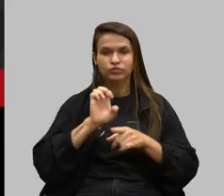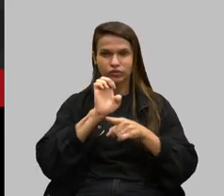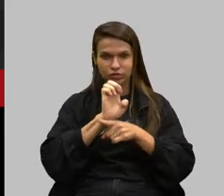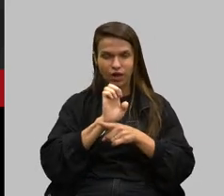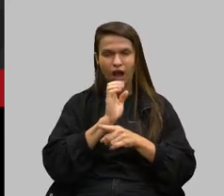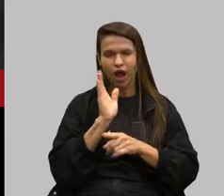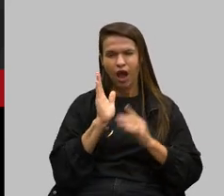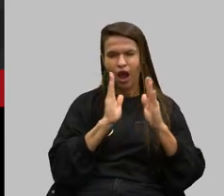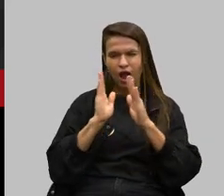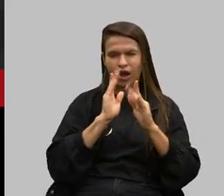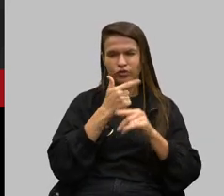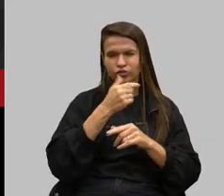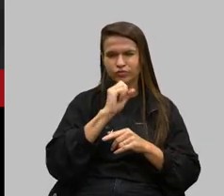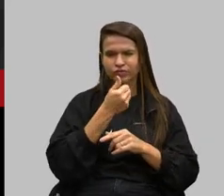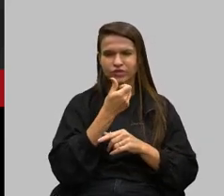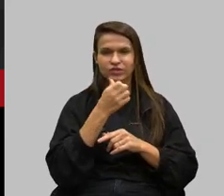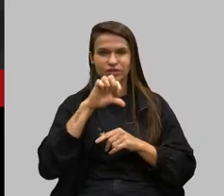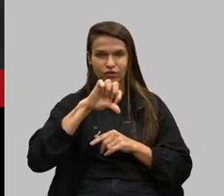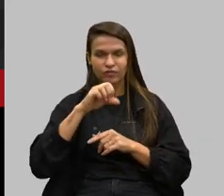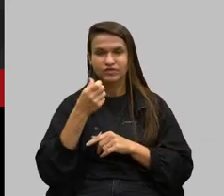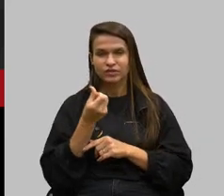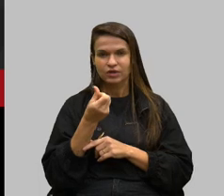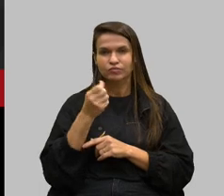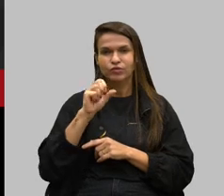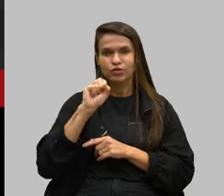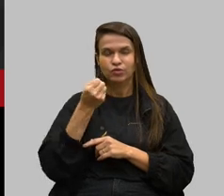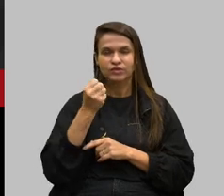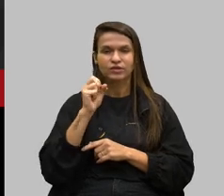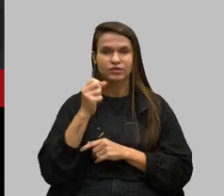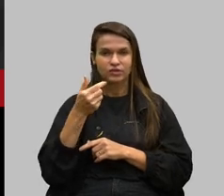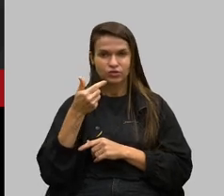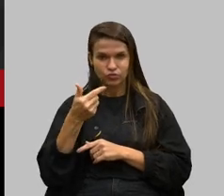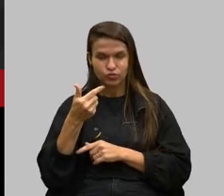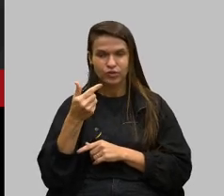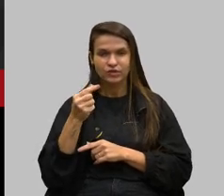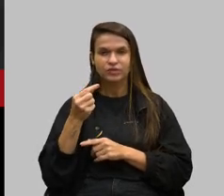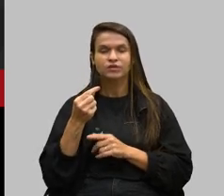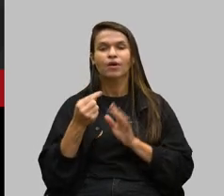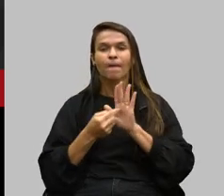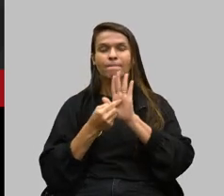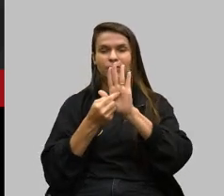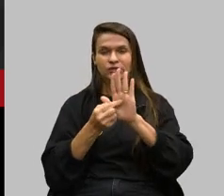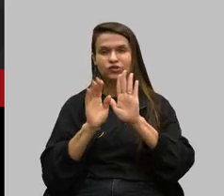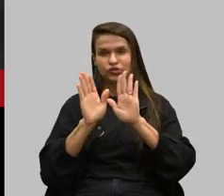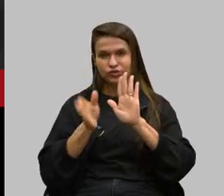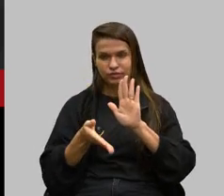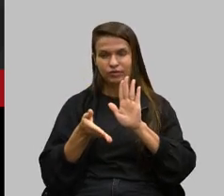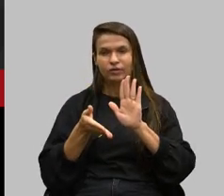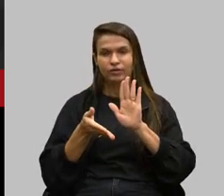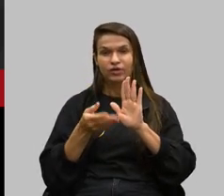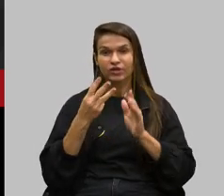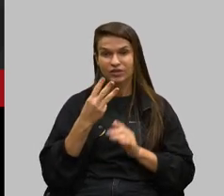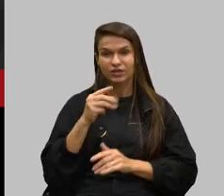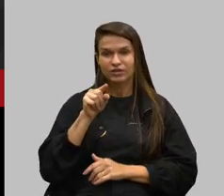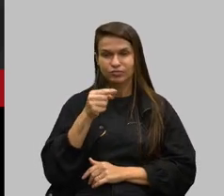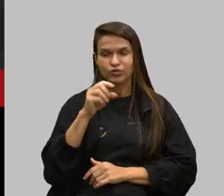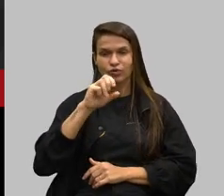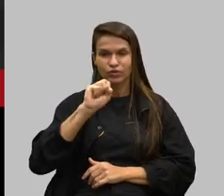2019 foram 6.282 indicações apresentadas e